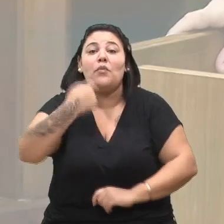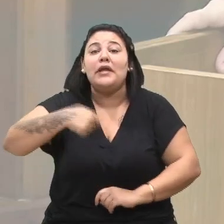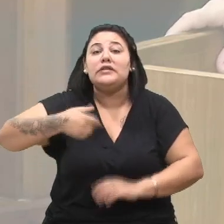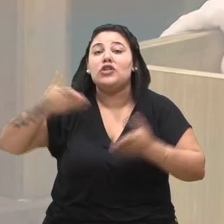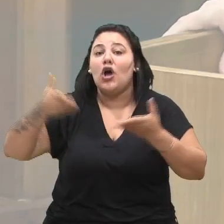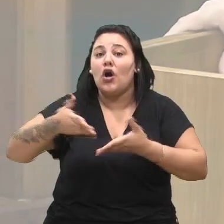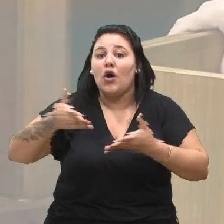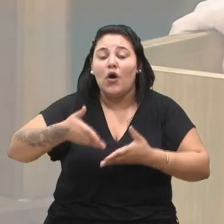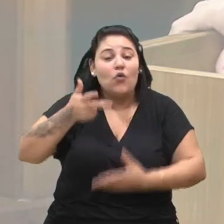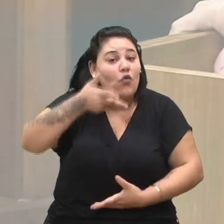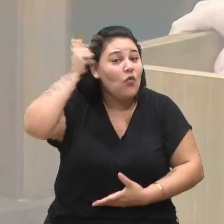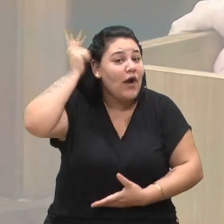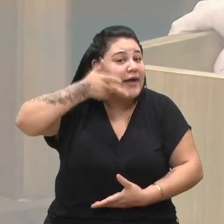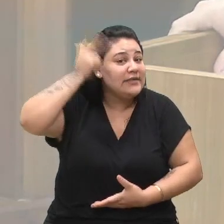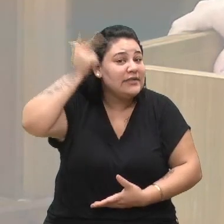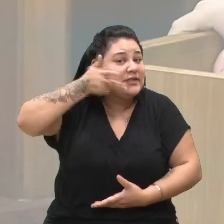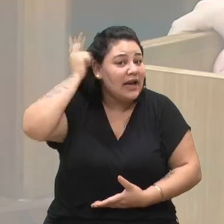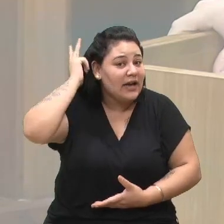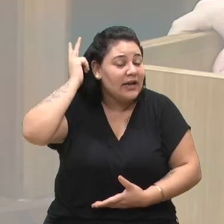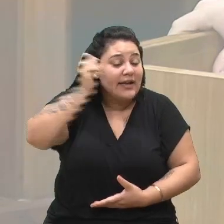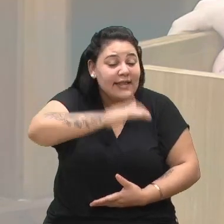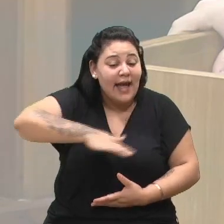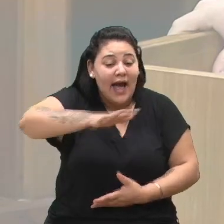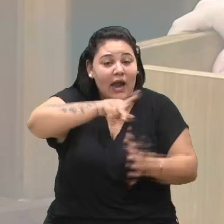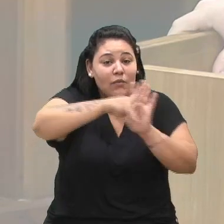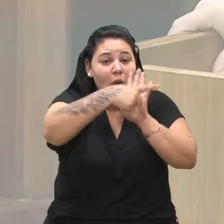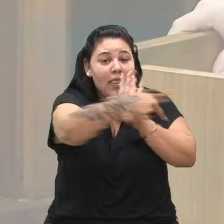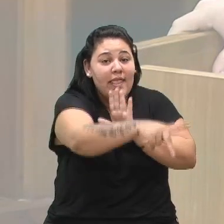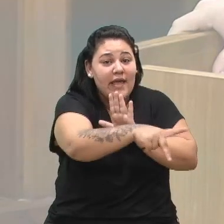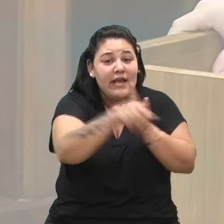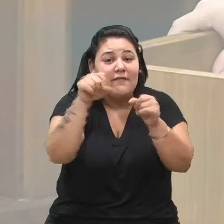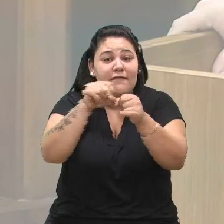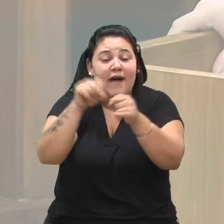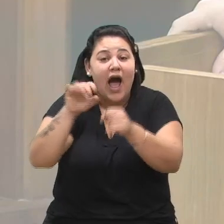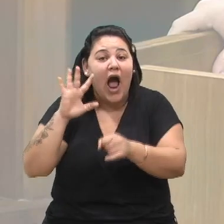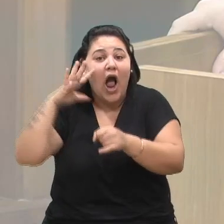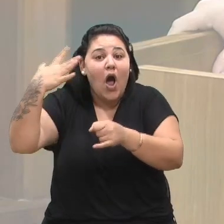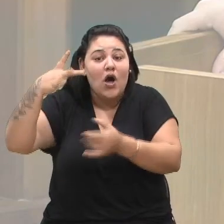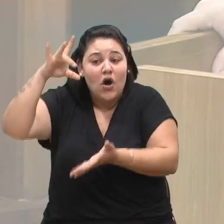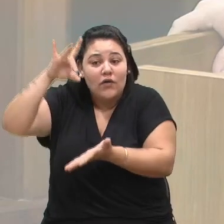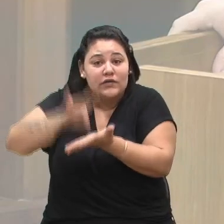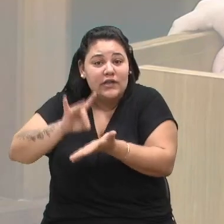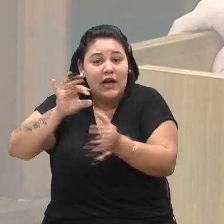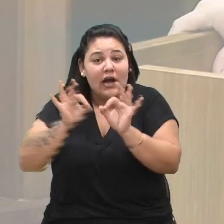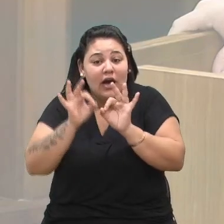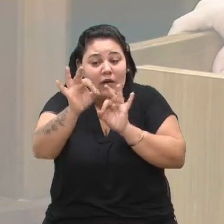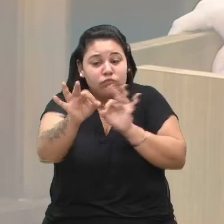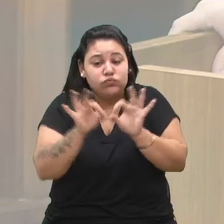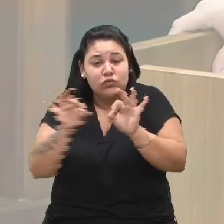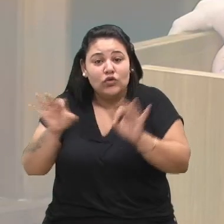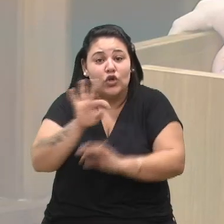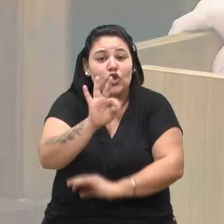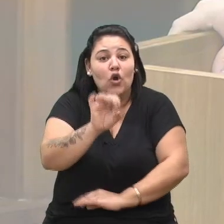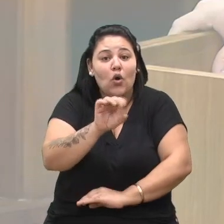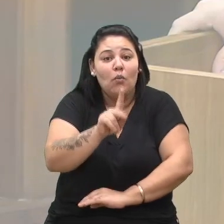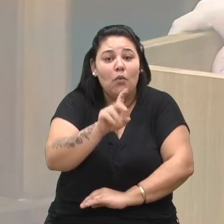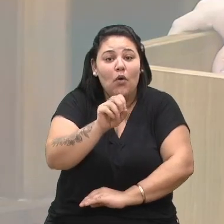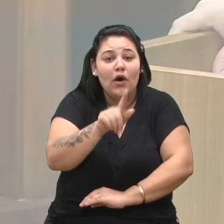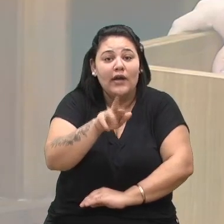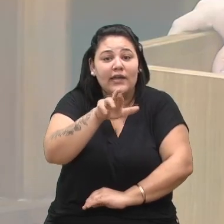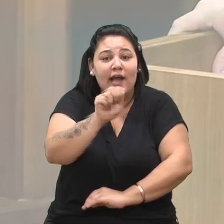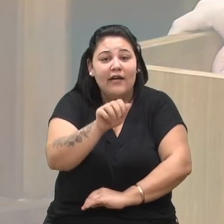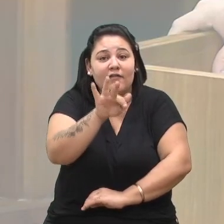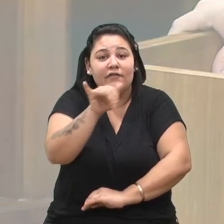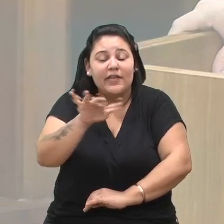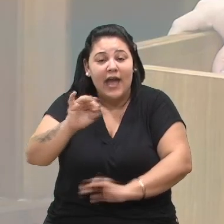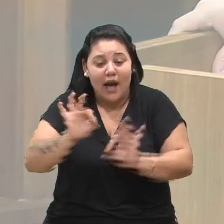Que o Cassina, né, que é da área dele, faça acontecer a medição, a topografia. Com a topografia, nós